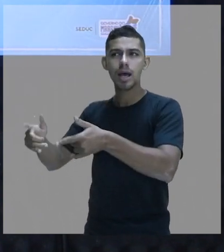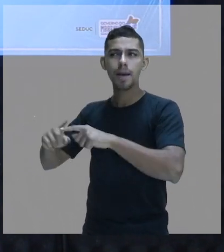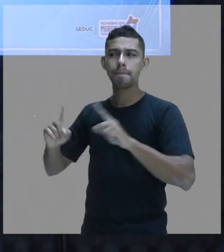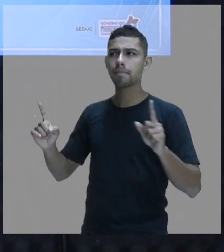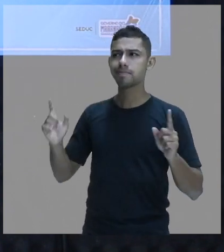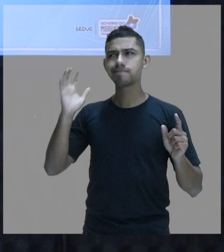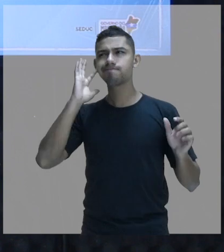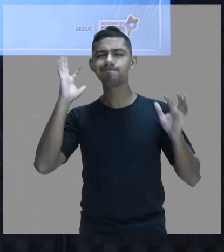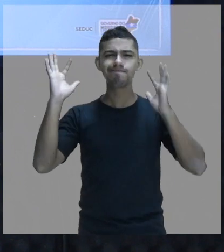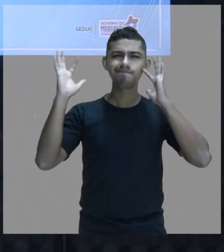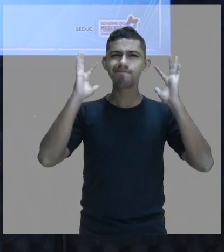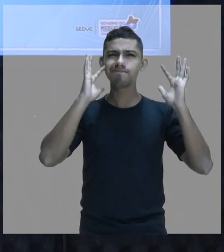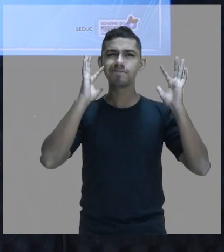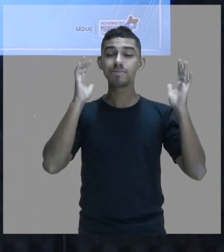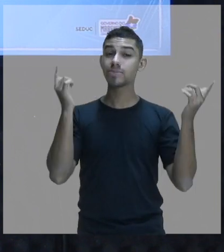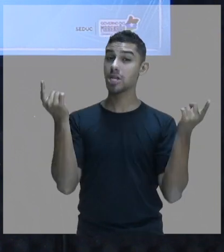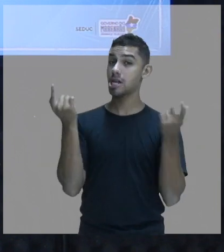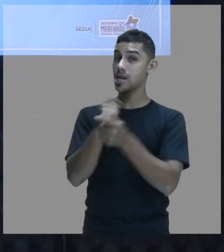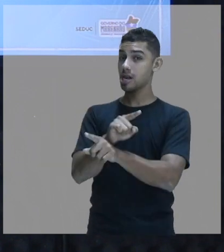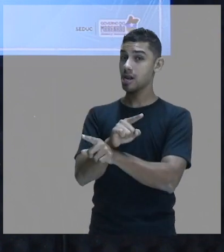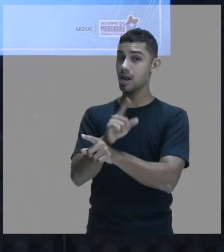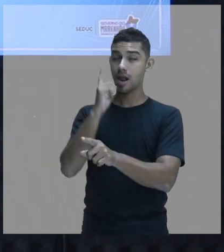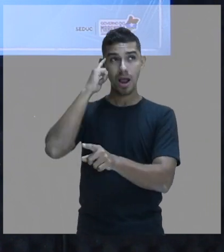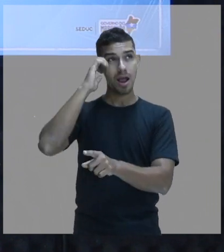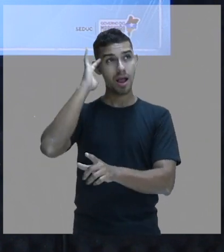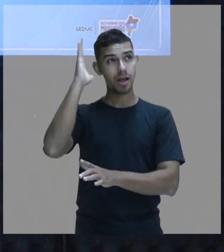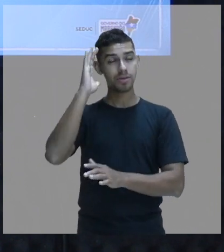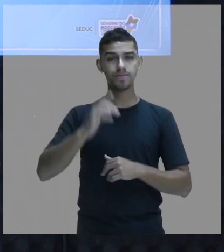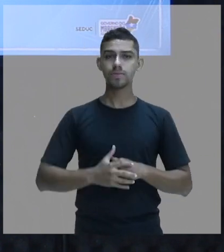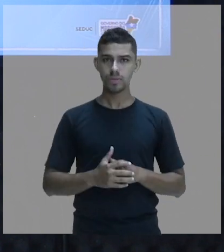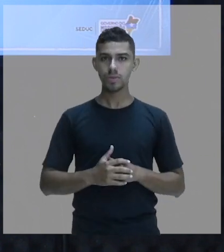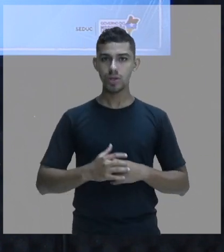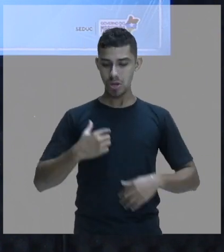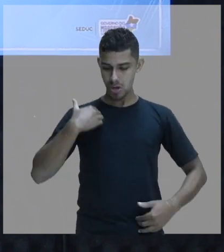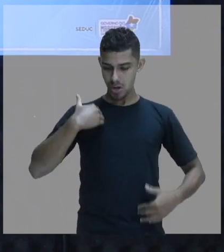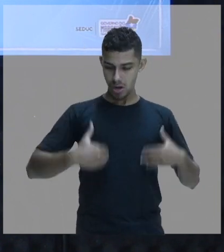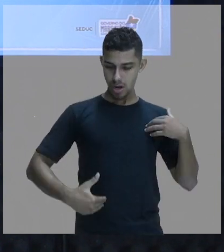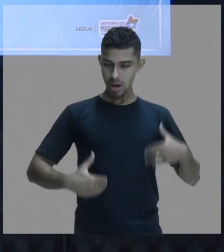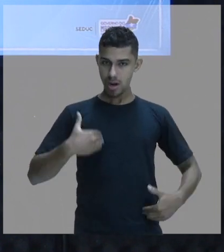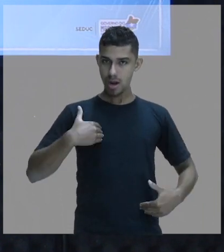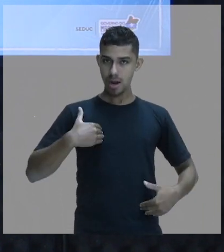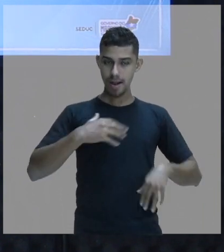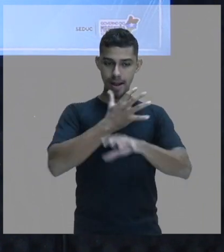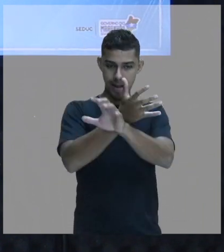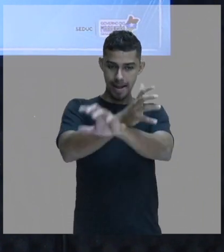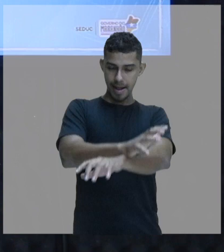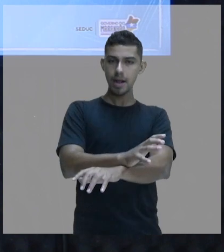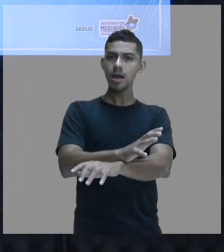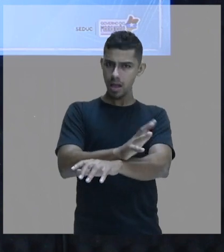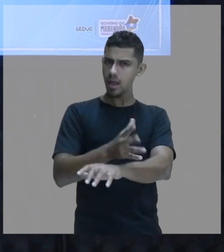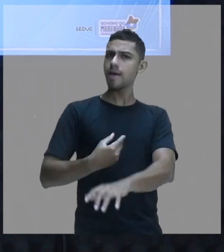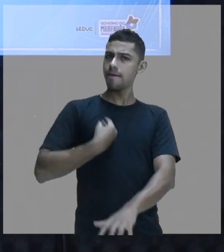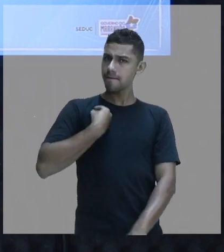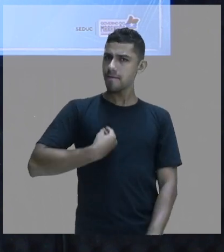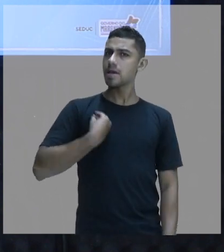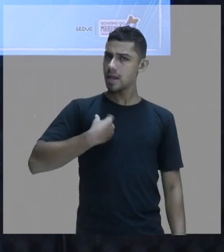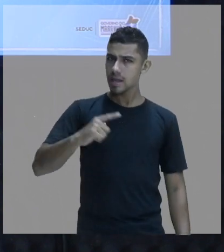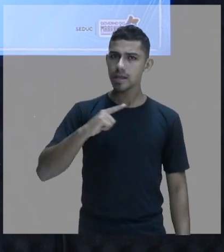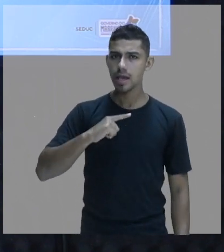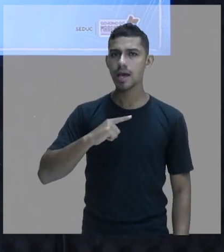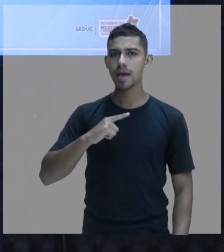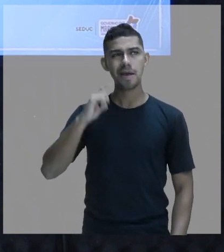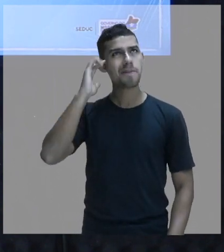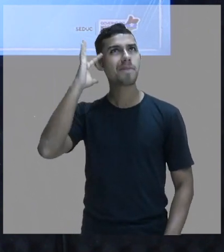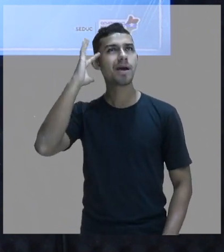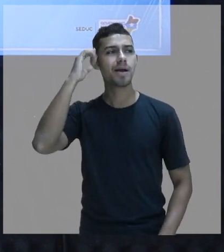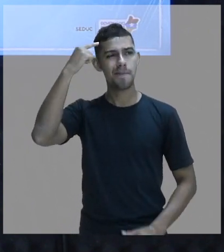do que a gente imagina, o sistema esquelético é um sistema dinâmico, é um sistema que tem muita vida. Tanto que se nós pararmos